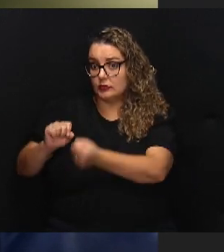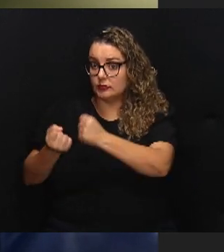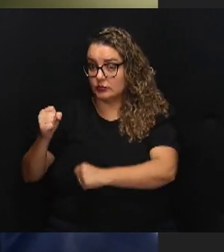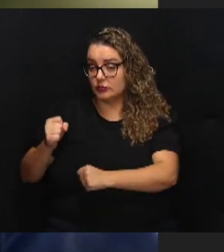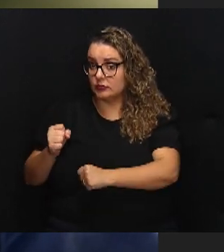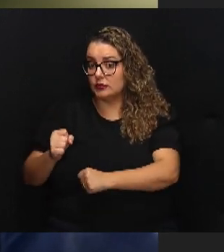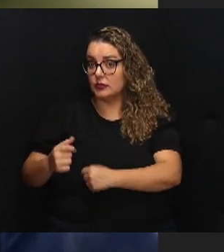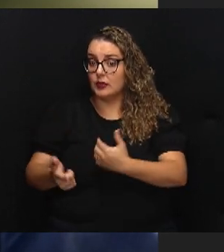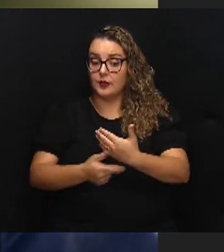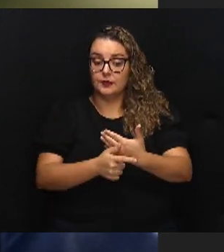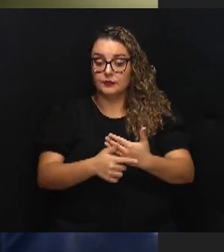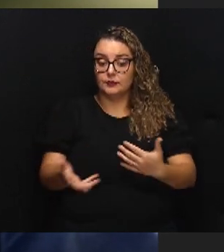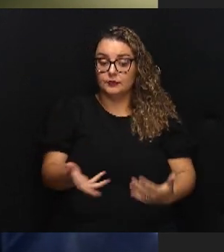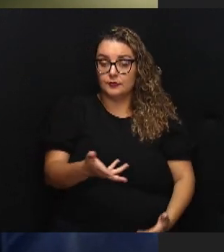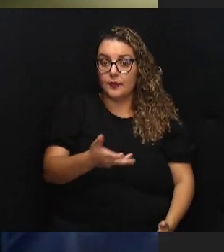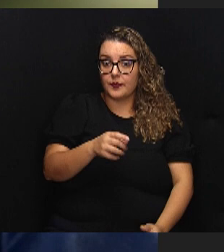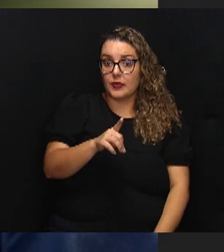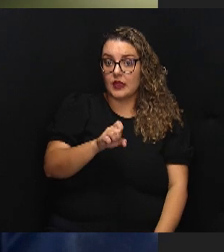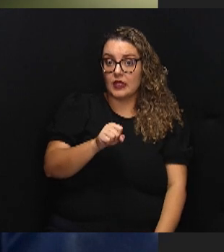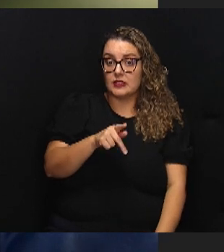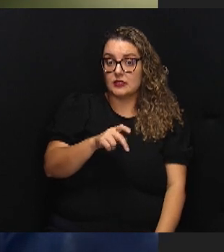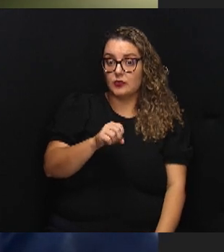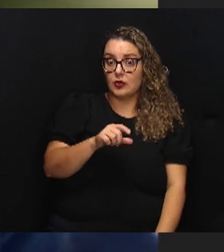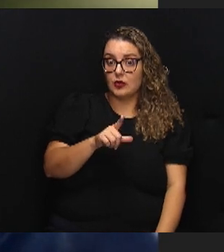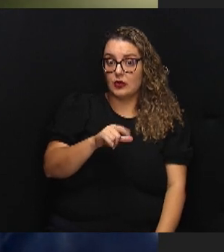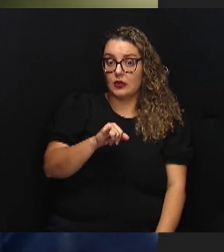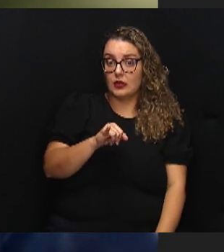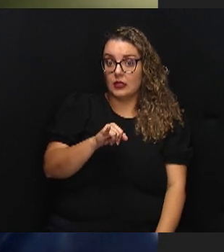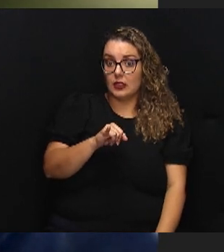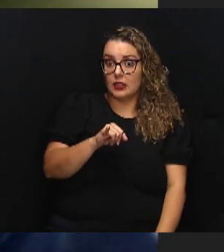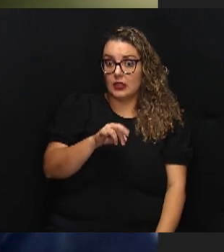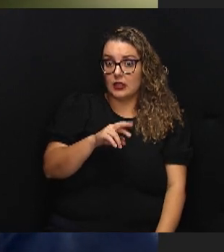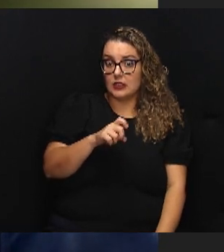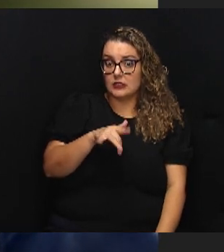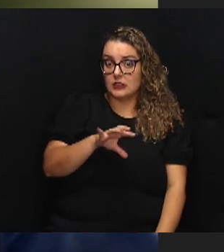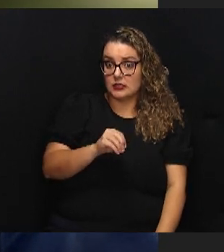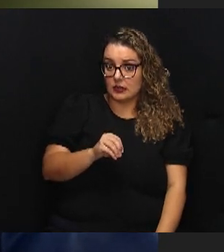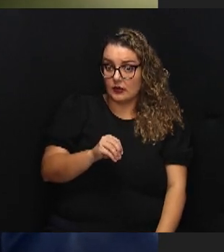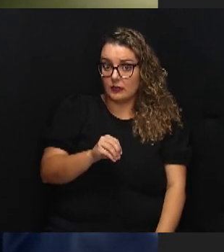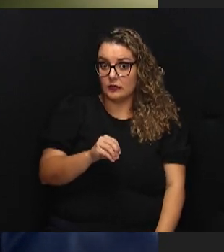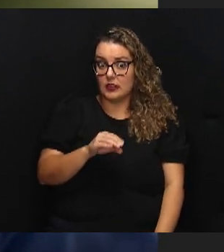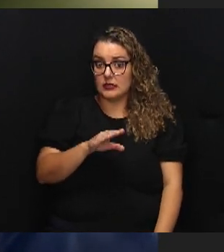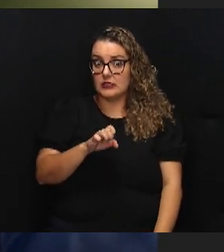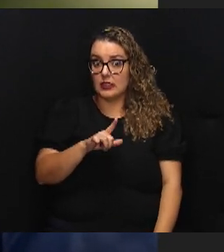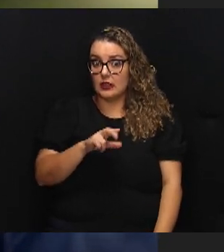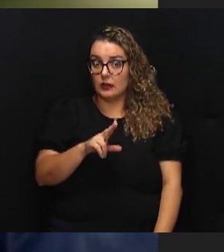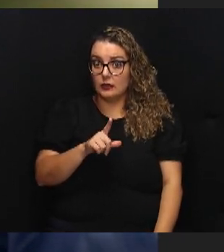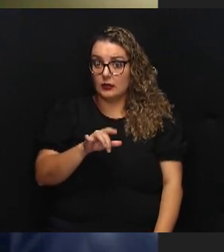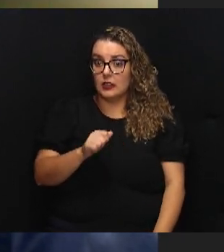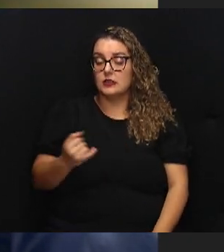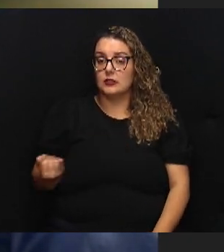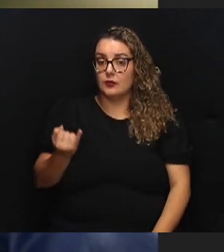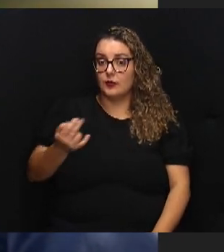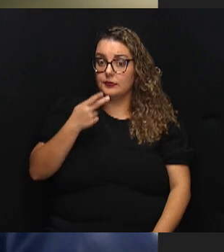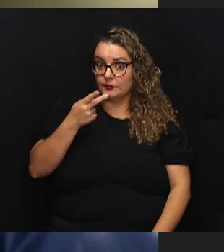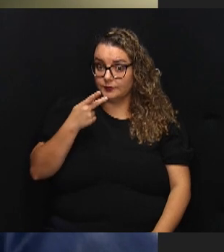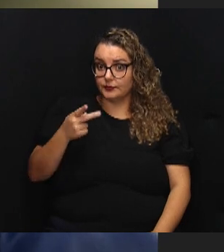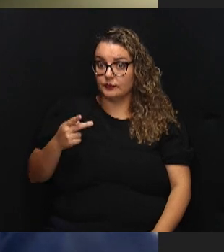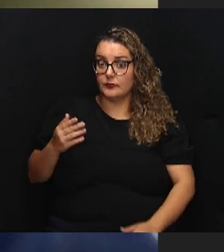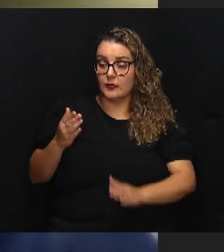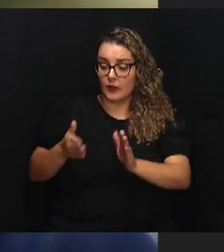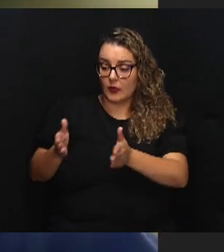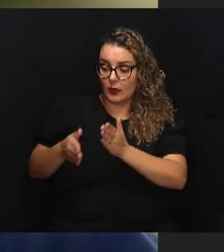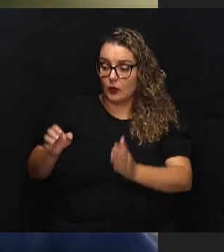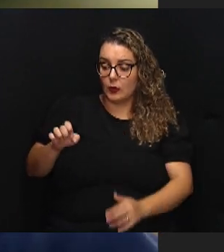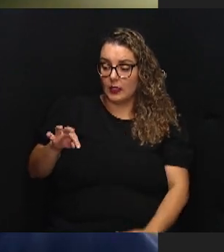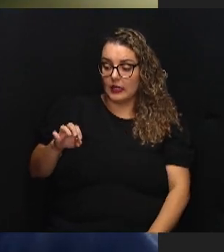a despolimerização da celulose. Então, é importante destacar, mencionei anteriormente, para produzir o etanol